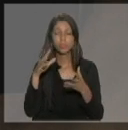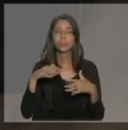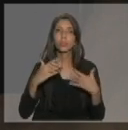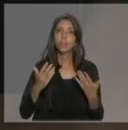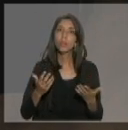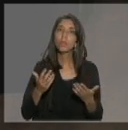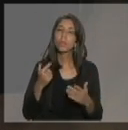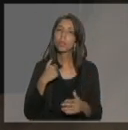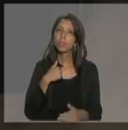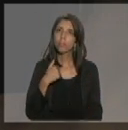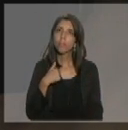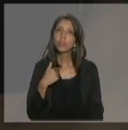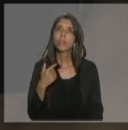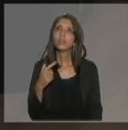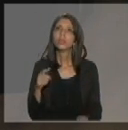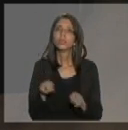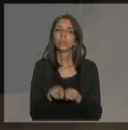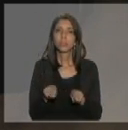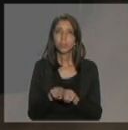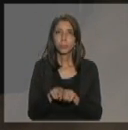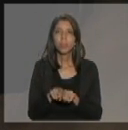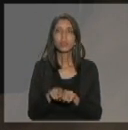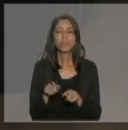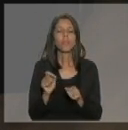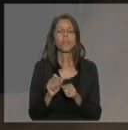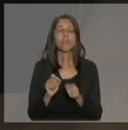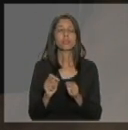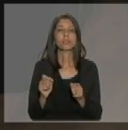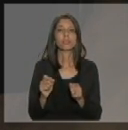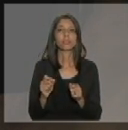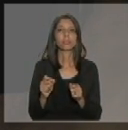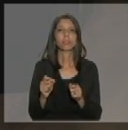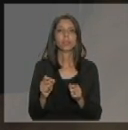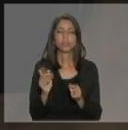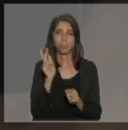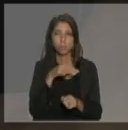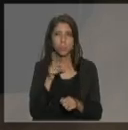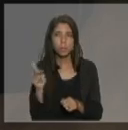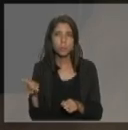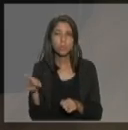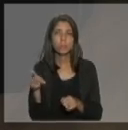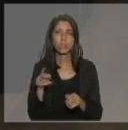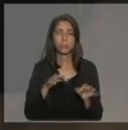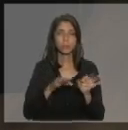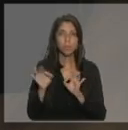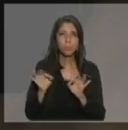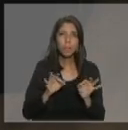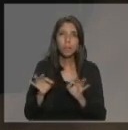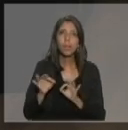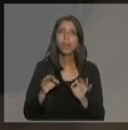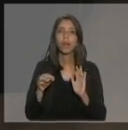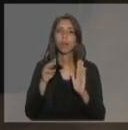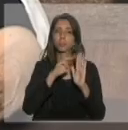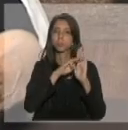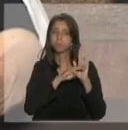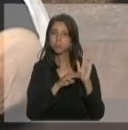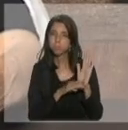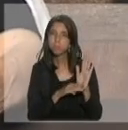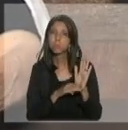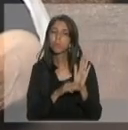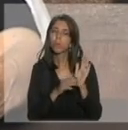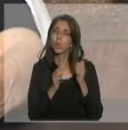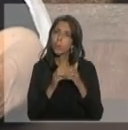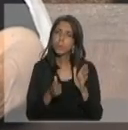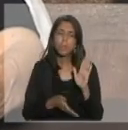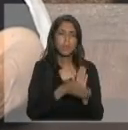Então, tá bem, Marco, então vou fazer isso. Trouxe uma professora preparada para metodologia e